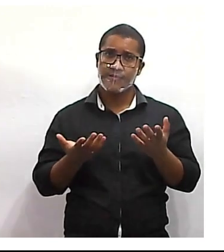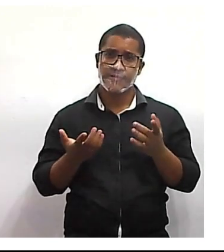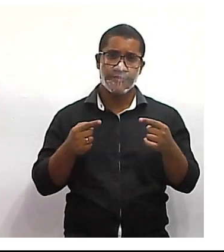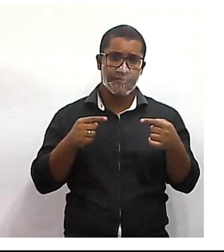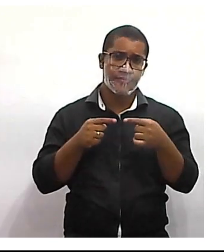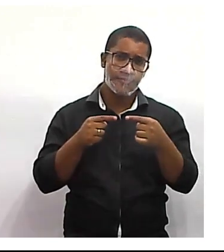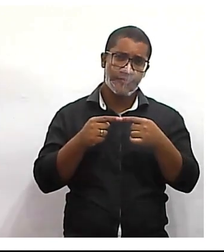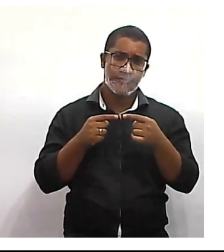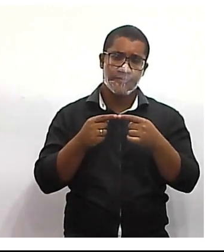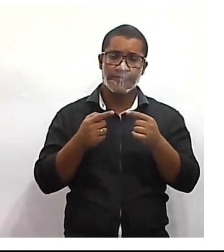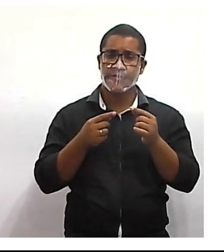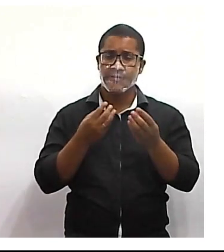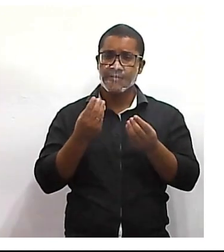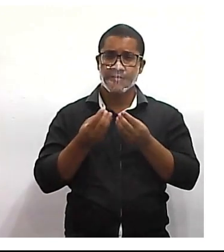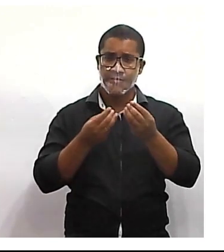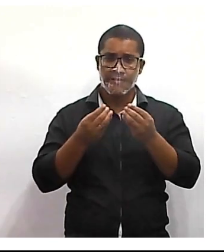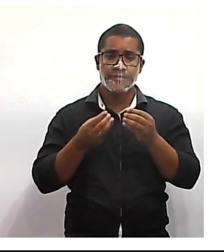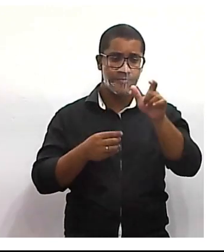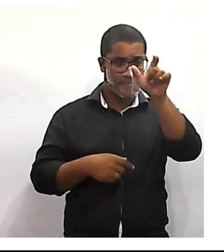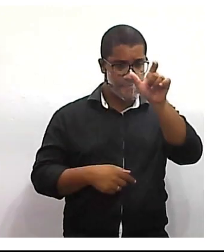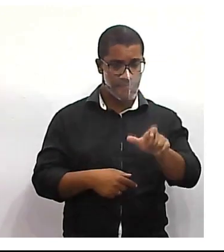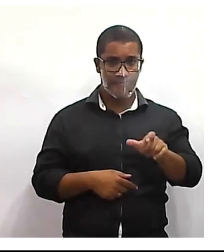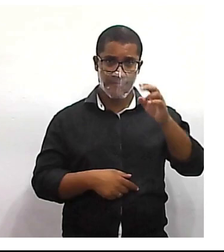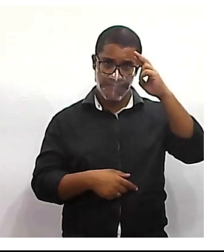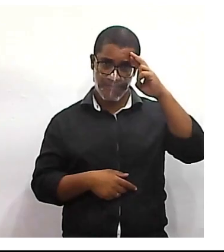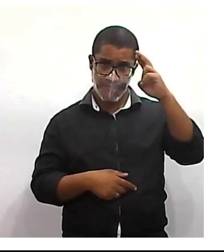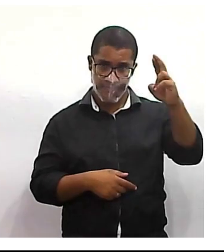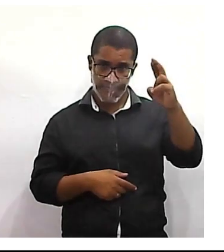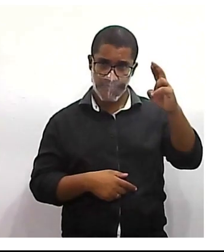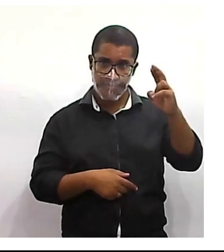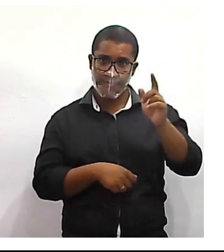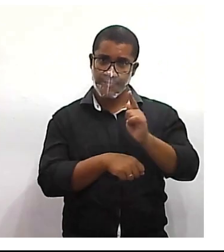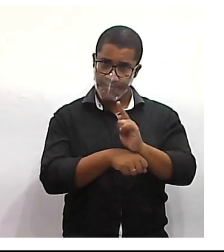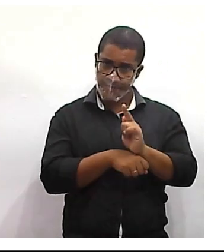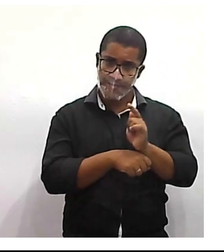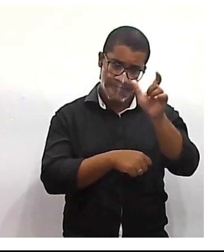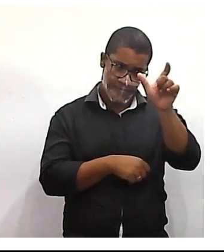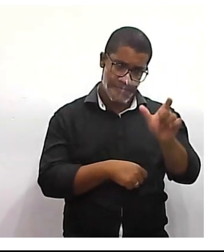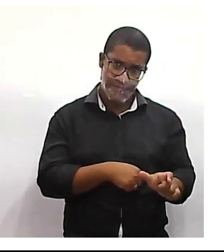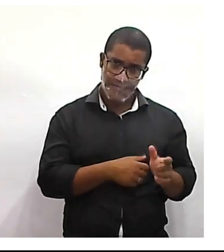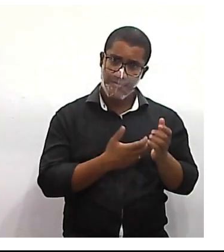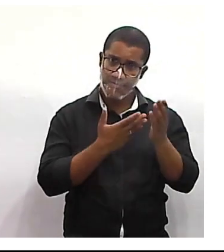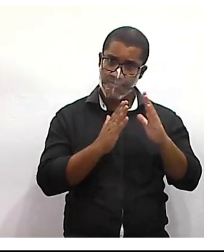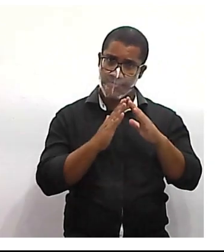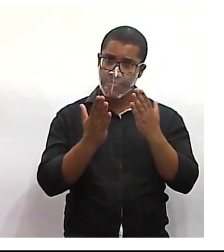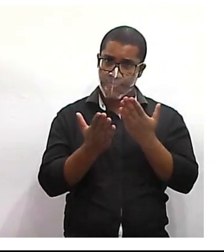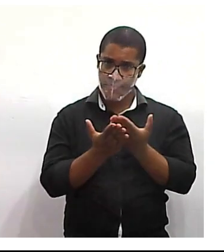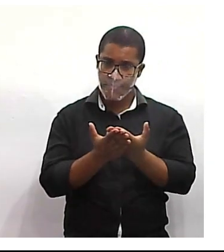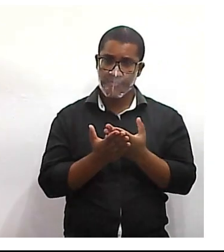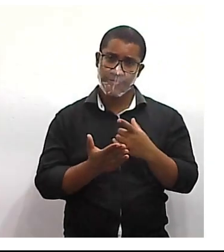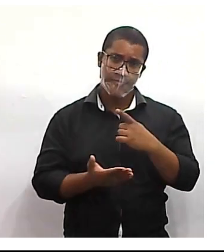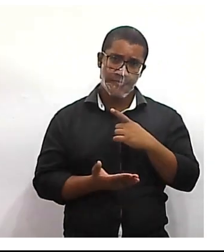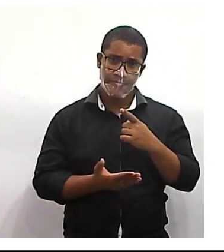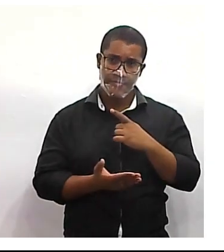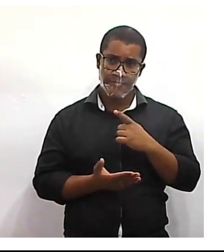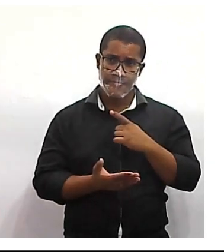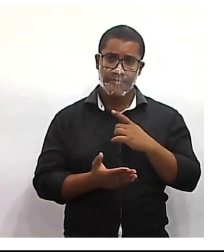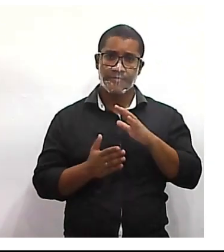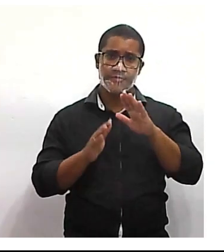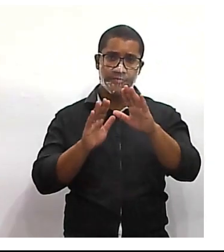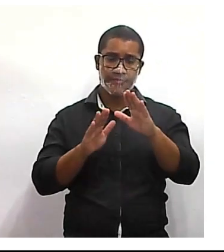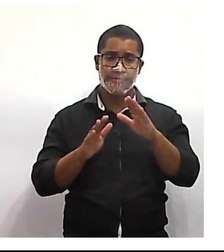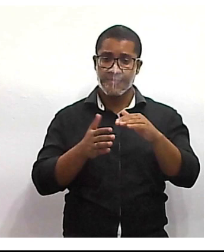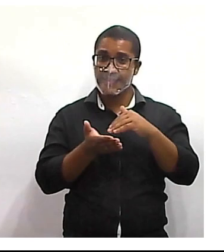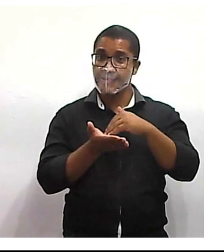está na figura do diretor, né, do gestor da escola, mas a